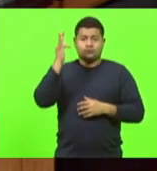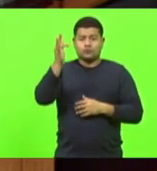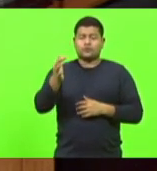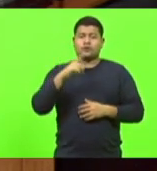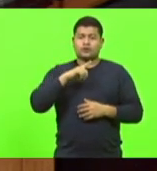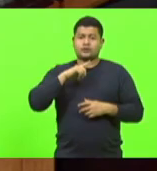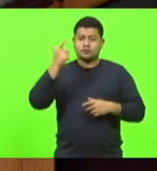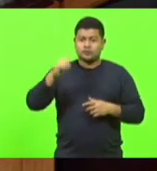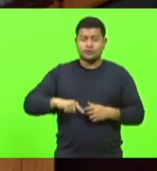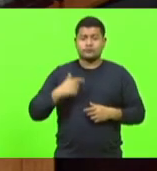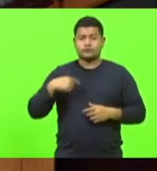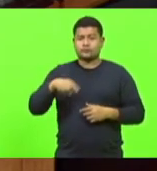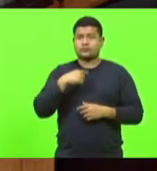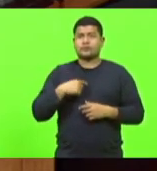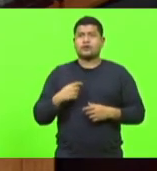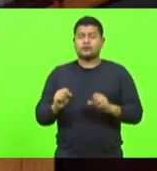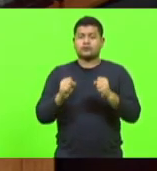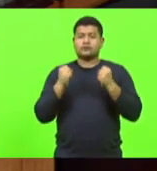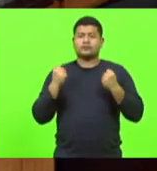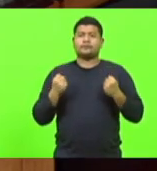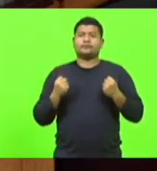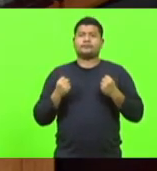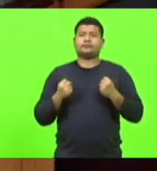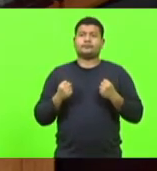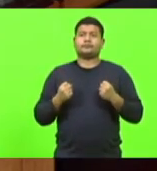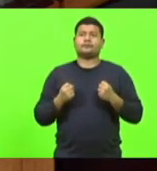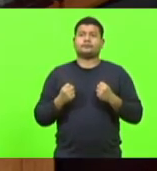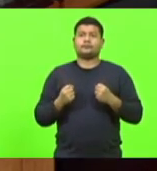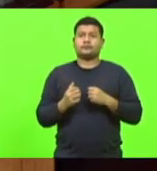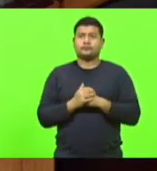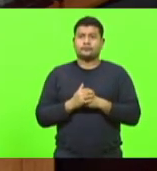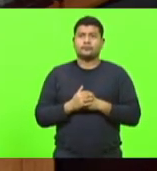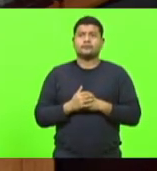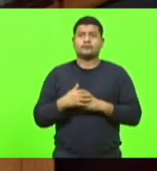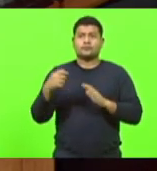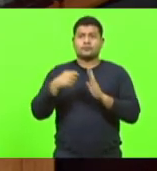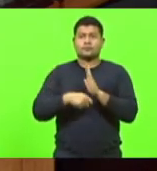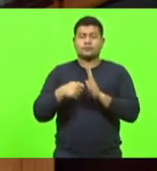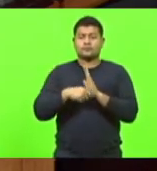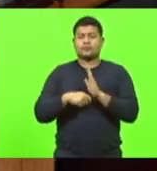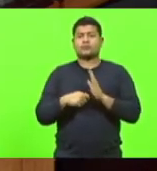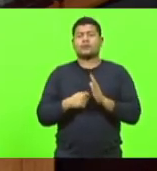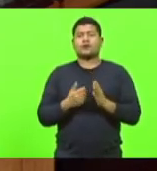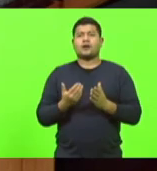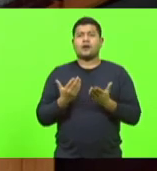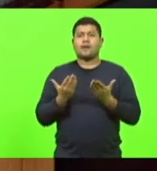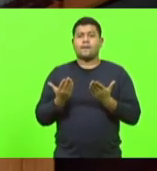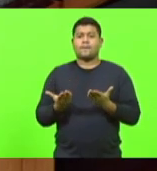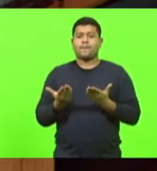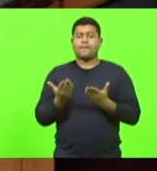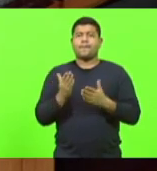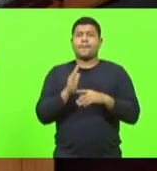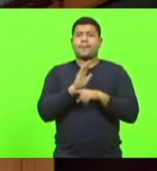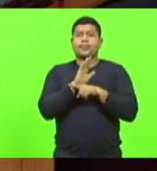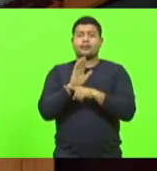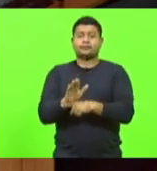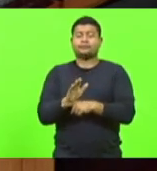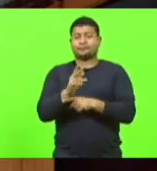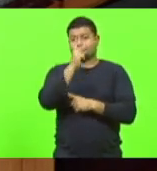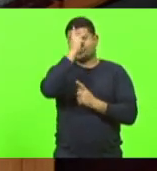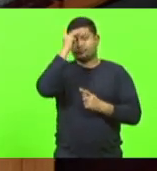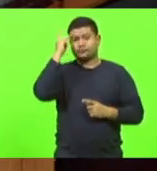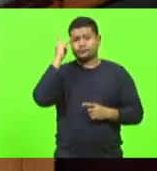estaremos juntos novamente na defesa estaremos sempre na luta em prol das pessoas que